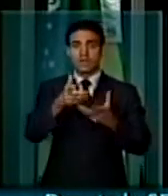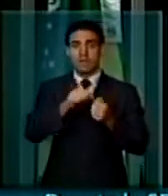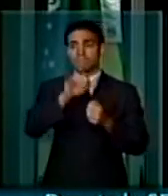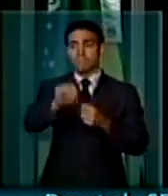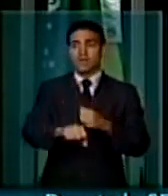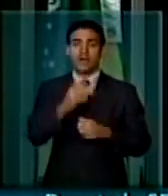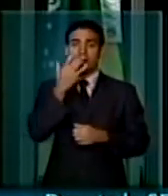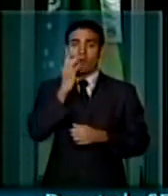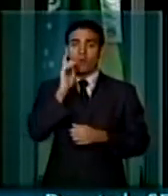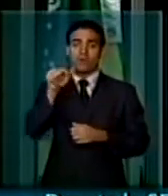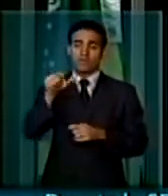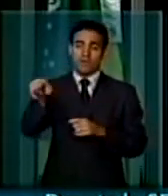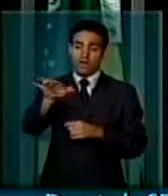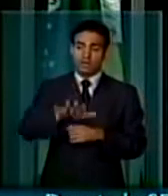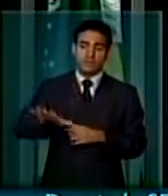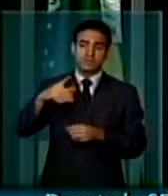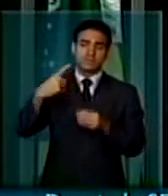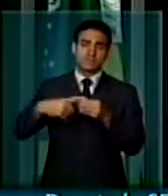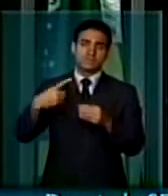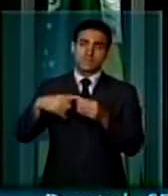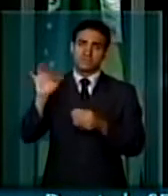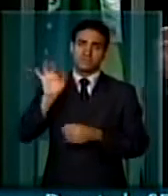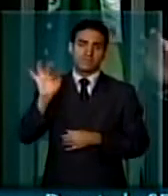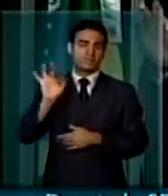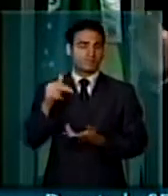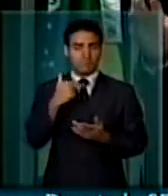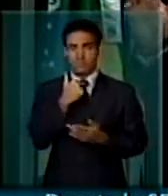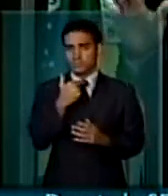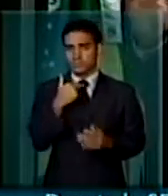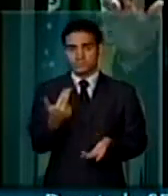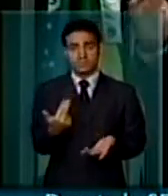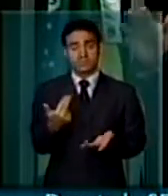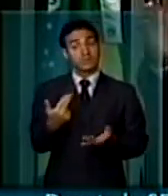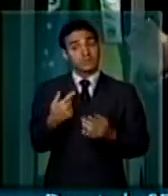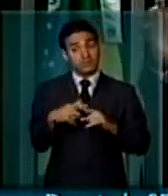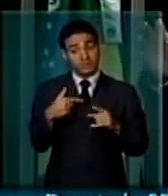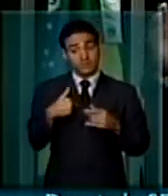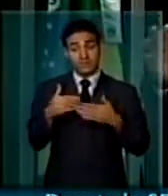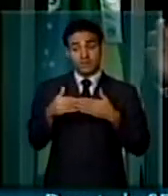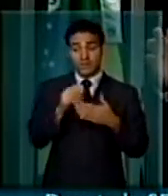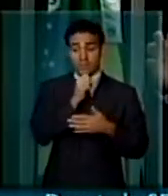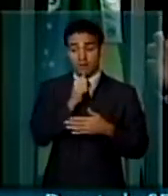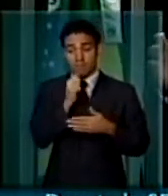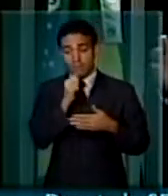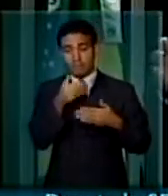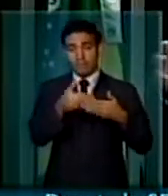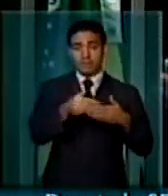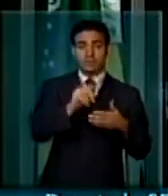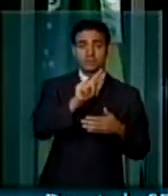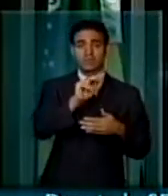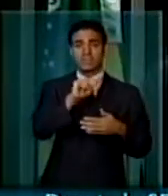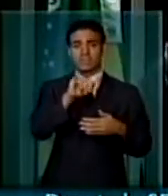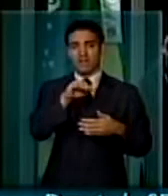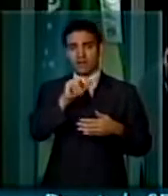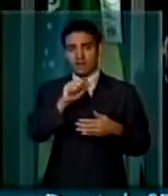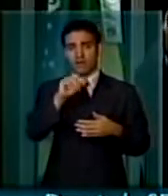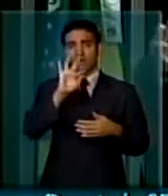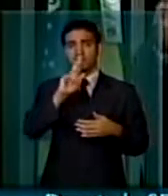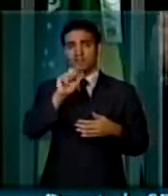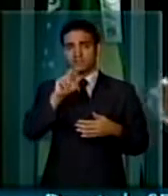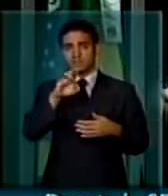nos garimpos franceses. E lamentavelmente vivemos ali naquela fronteira do Amapá com a Guiana Francesa uma